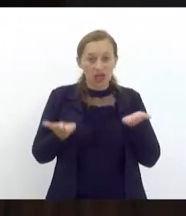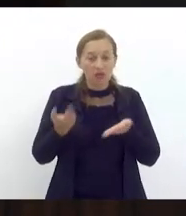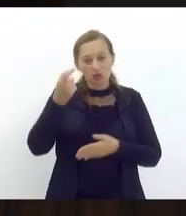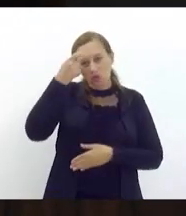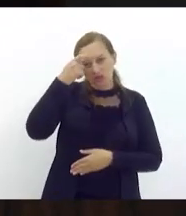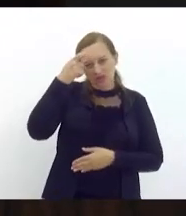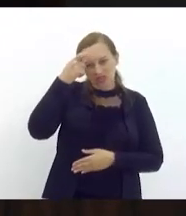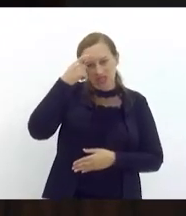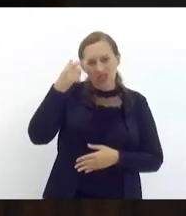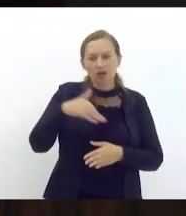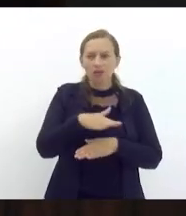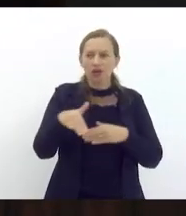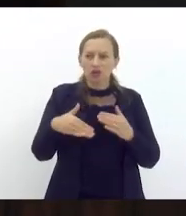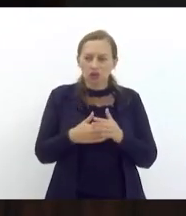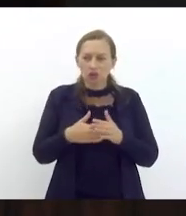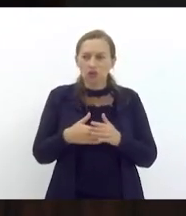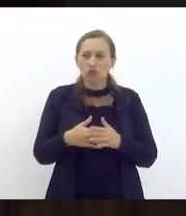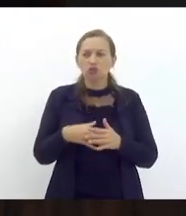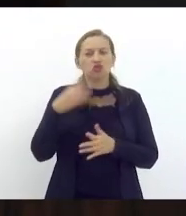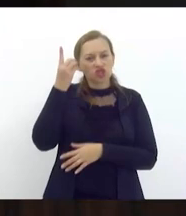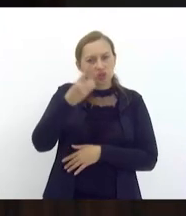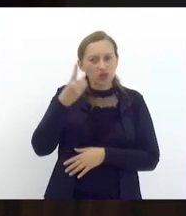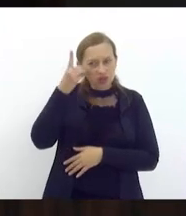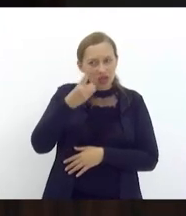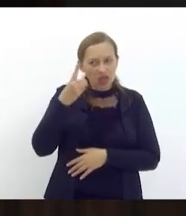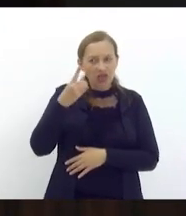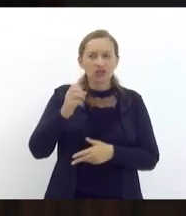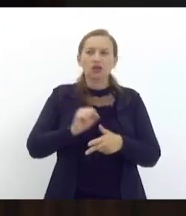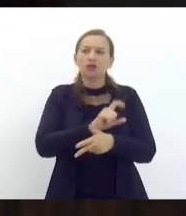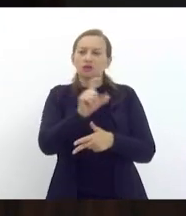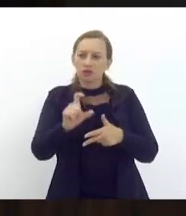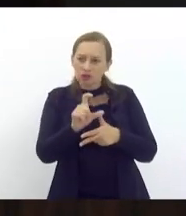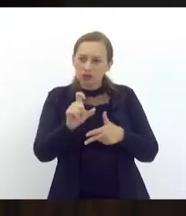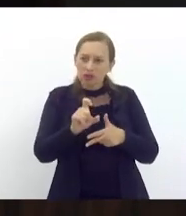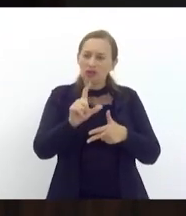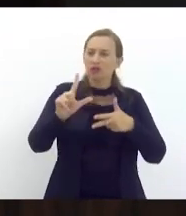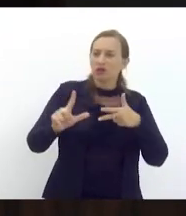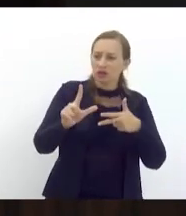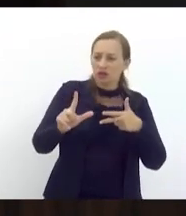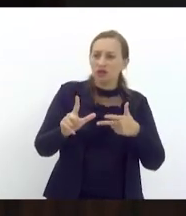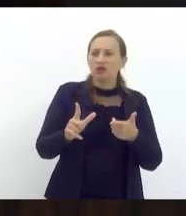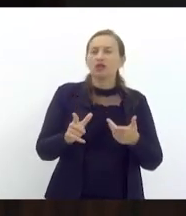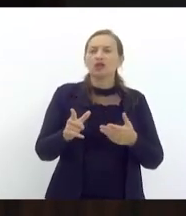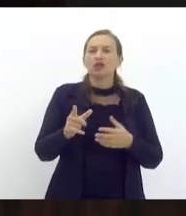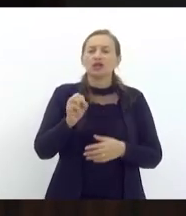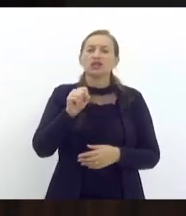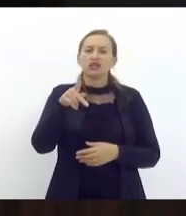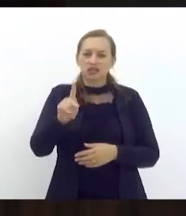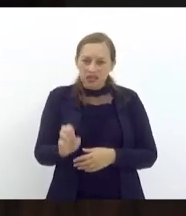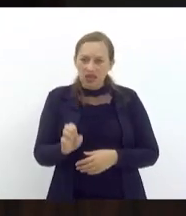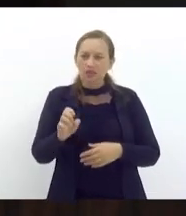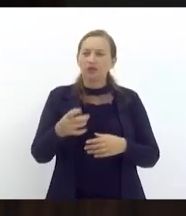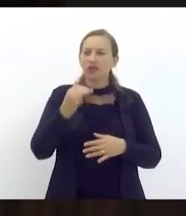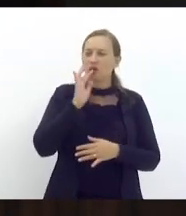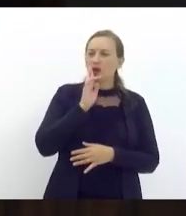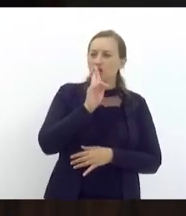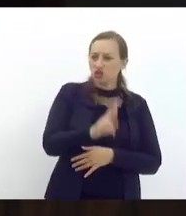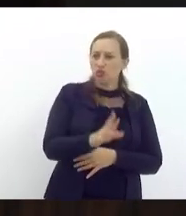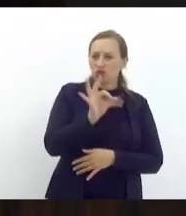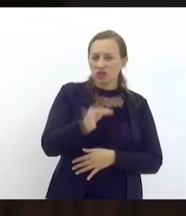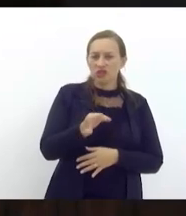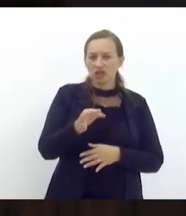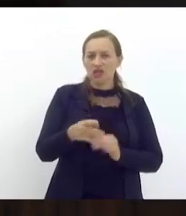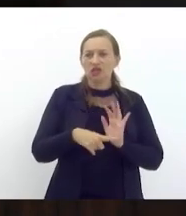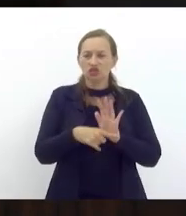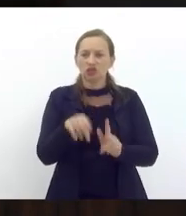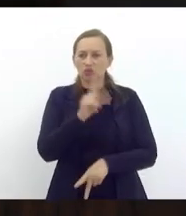senso de toda classe de Deputado junto com executivo com CEP para poder dar uma resposta e atender de alguma forma demanda dos professores